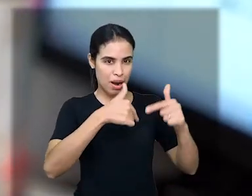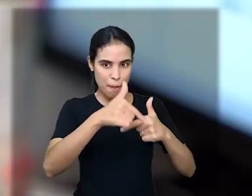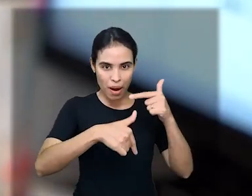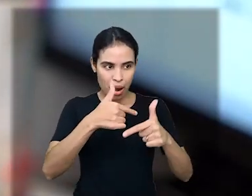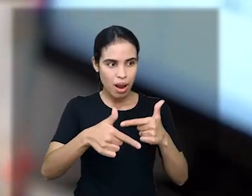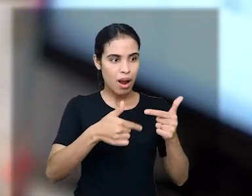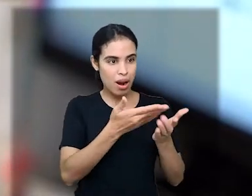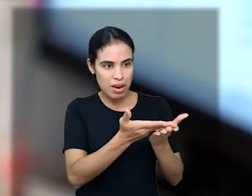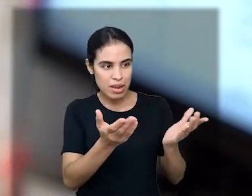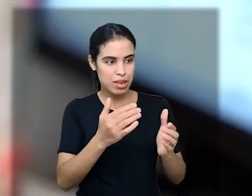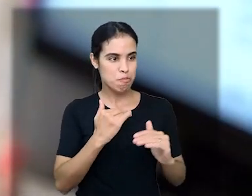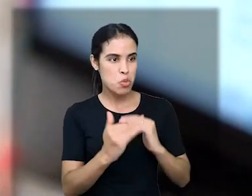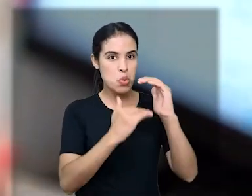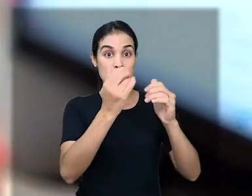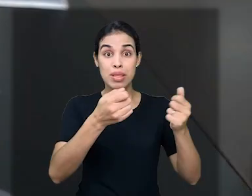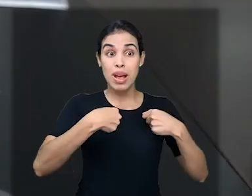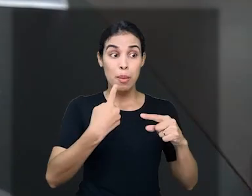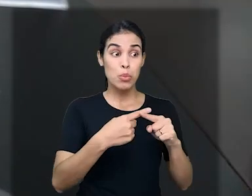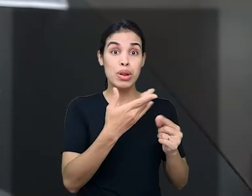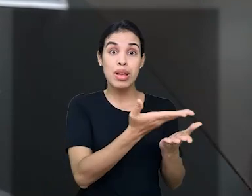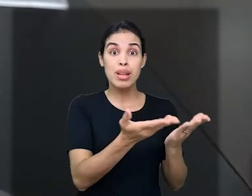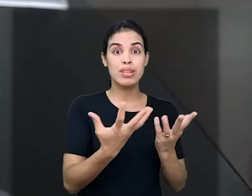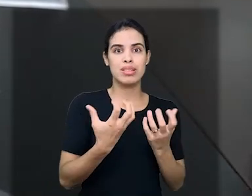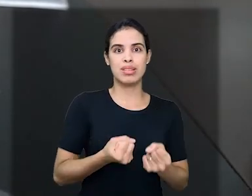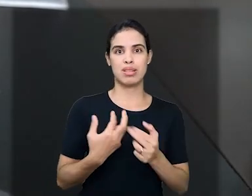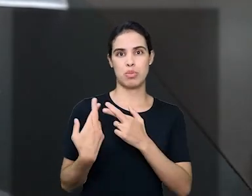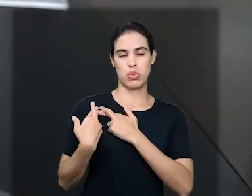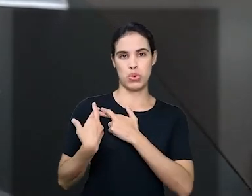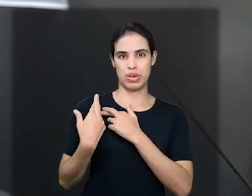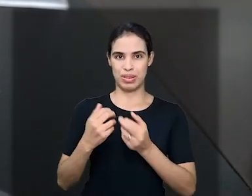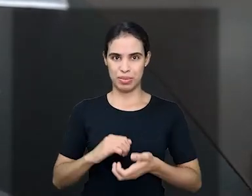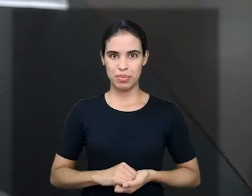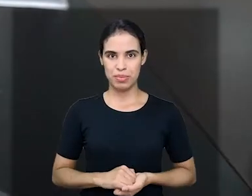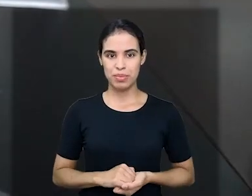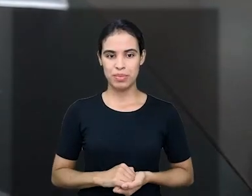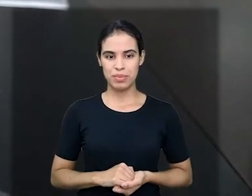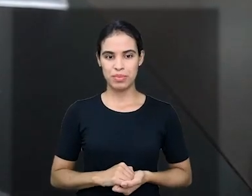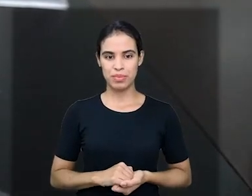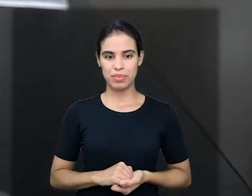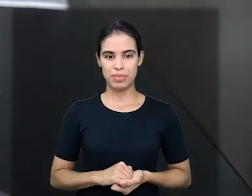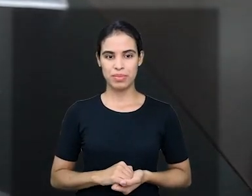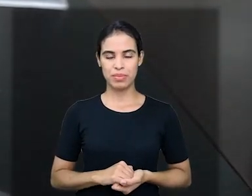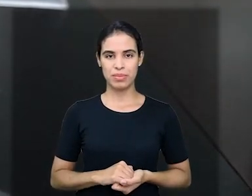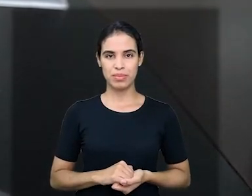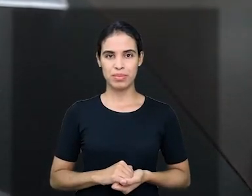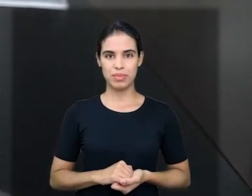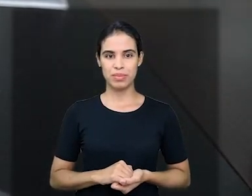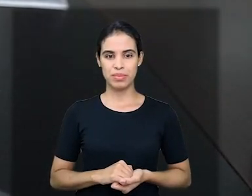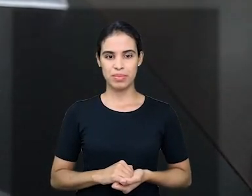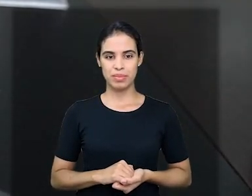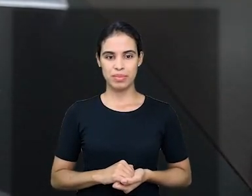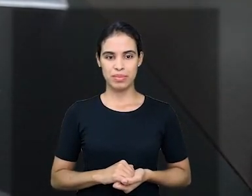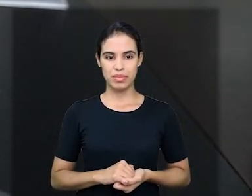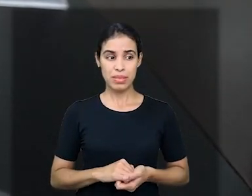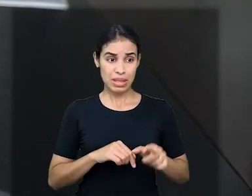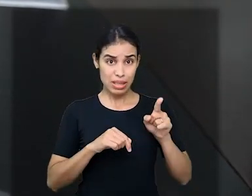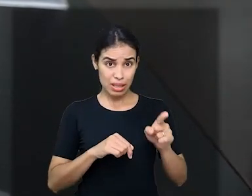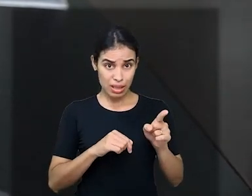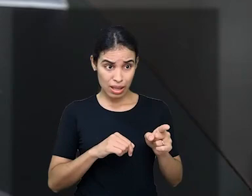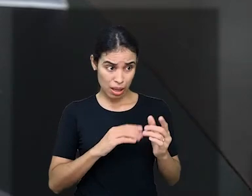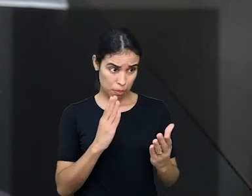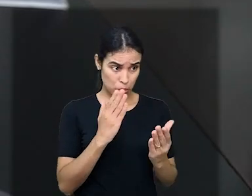os servidores têm comprometimento. Se a gente blindar o calculista de